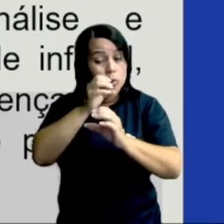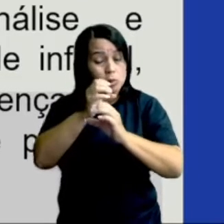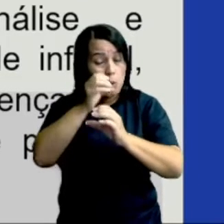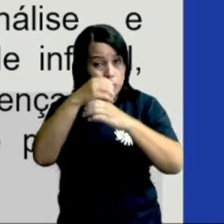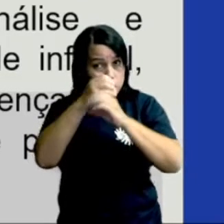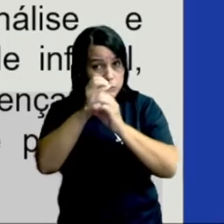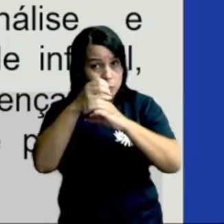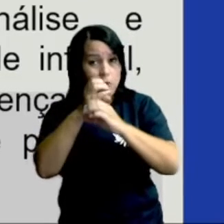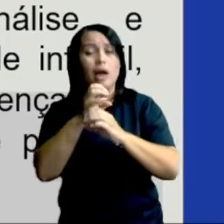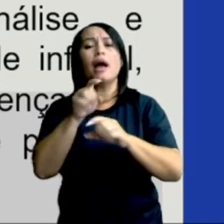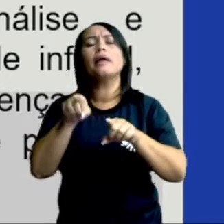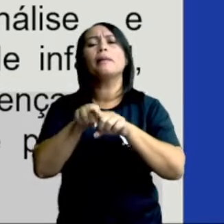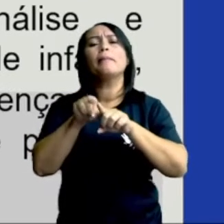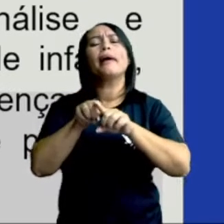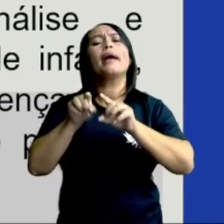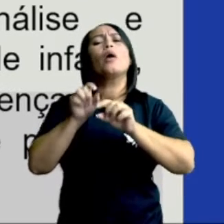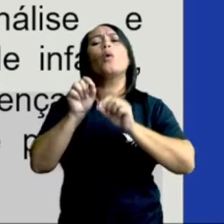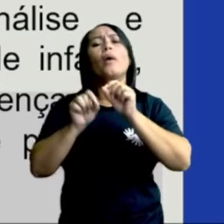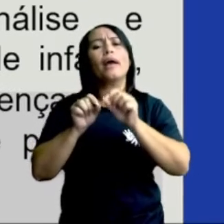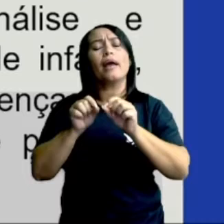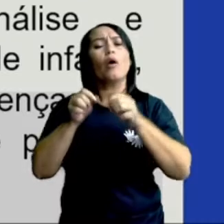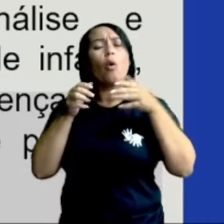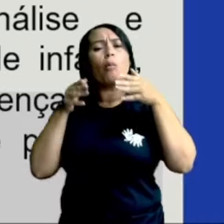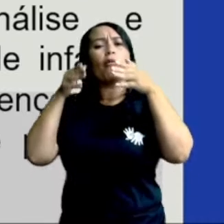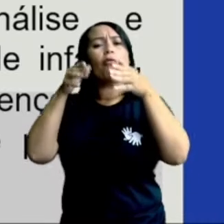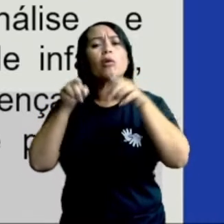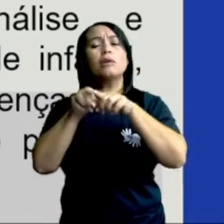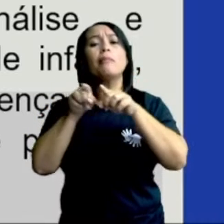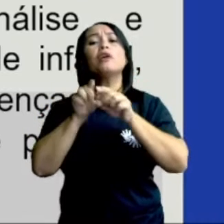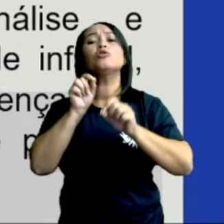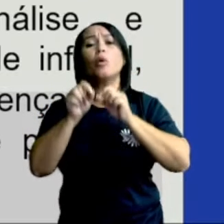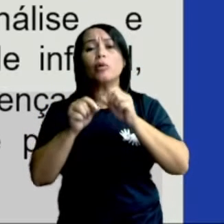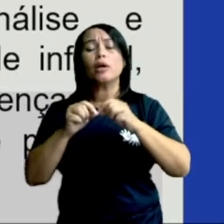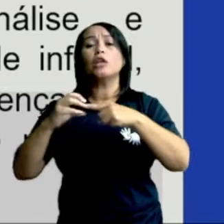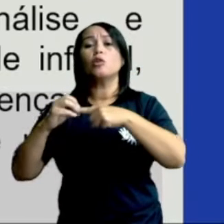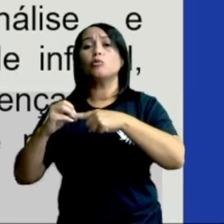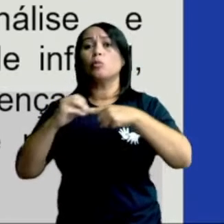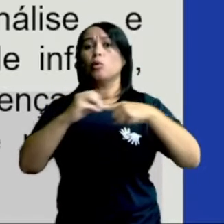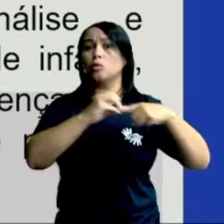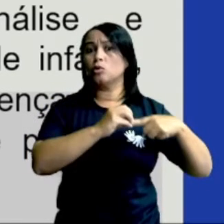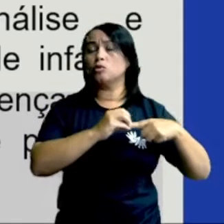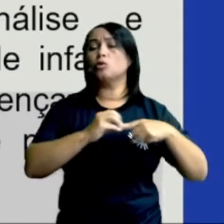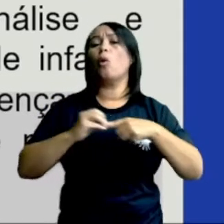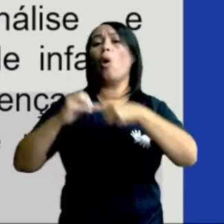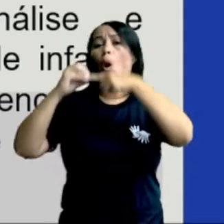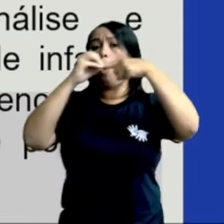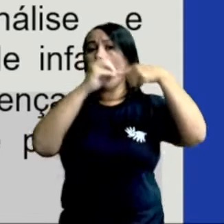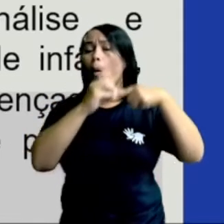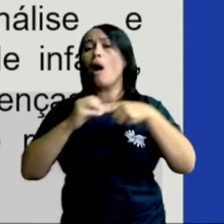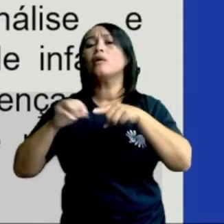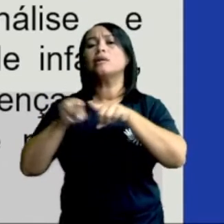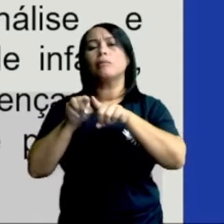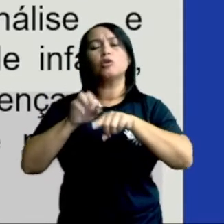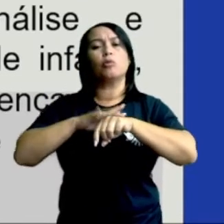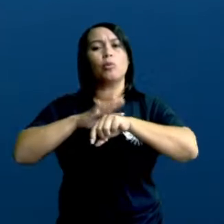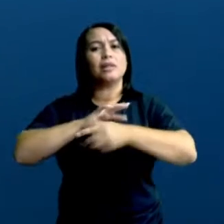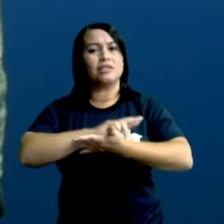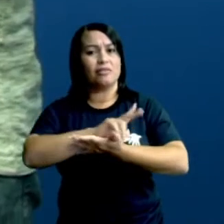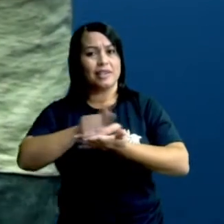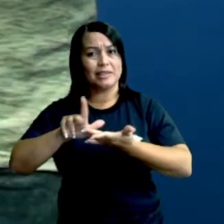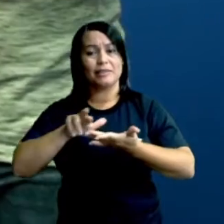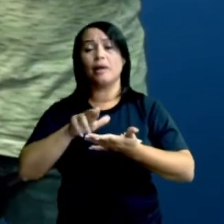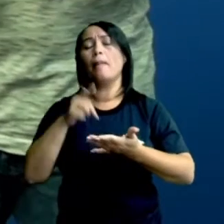um microscópio. Em especial, falaremos sobre os protozoários e sobre essas doenças causadas pelos